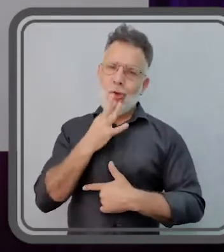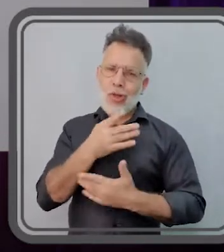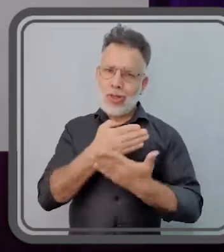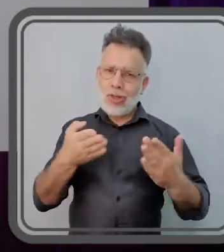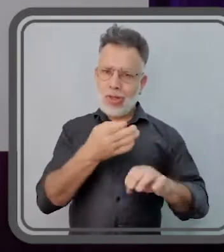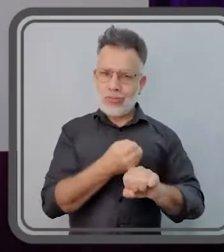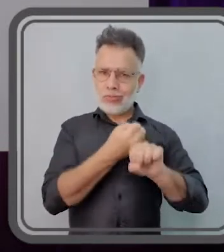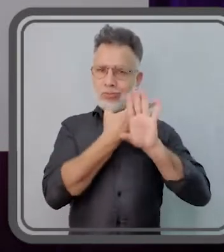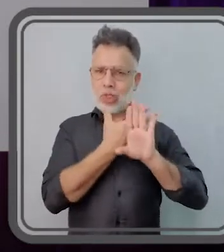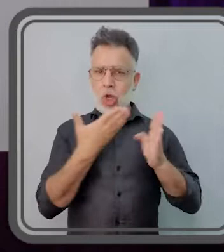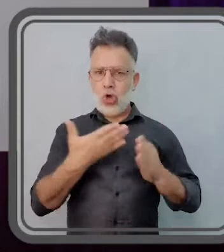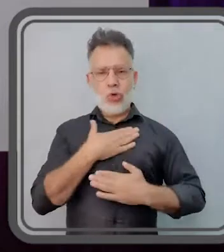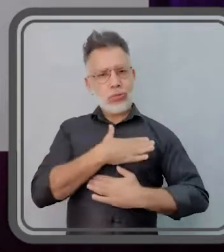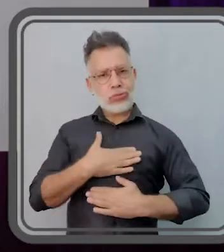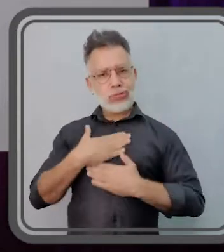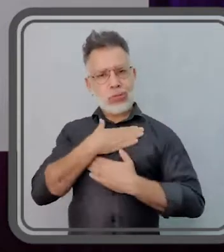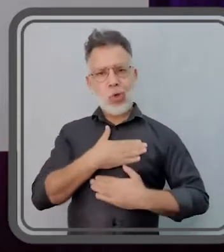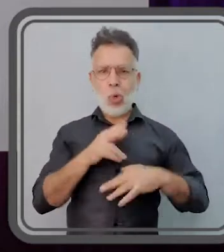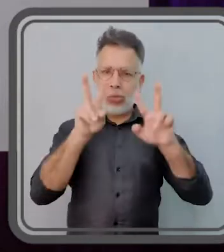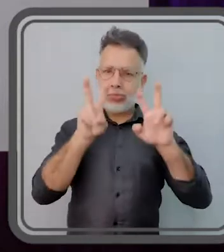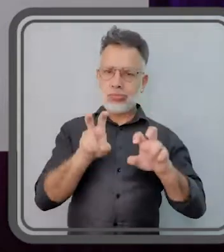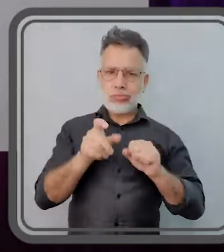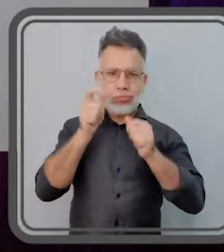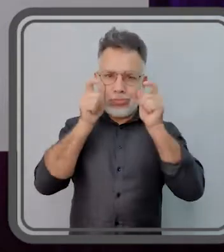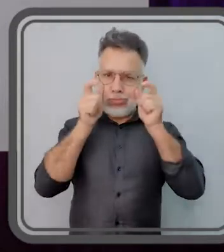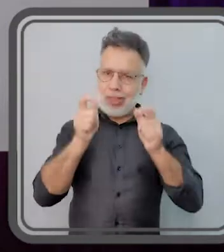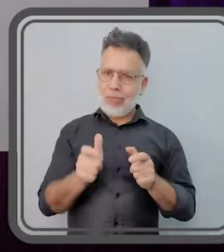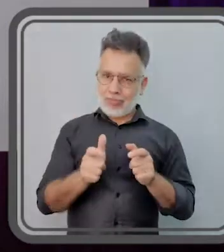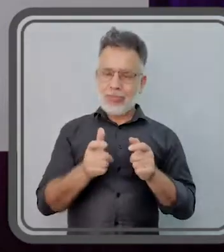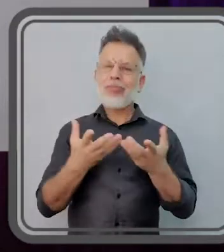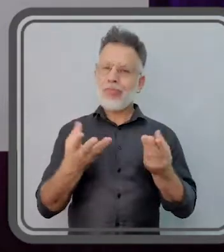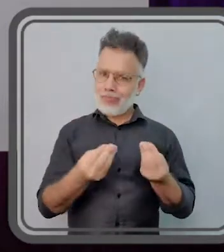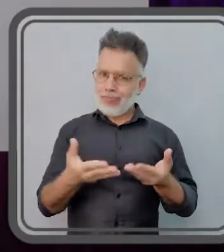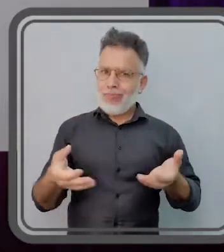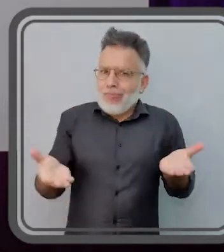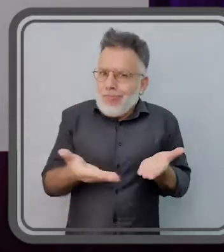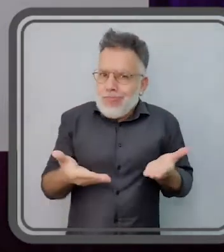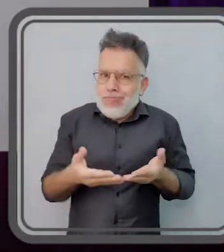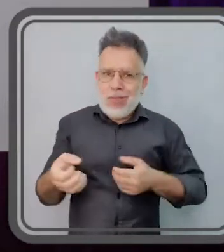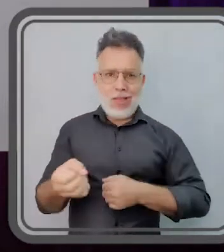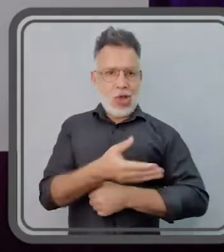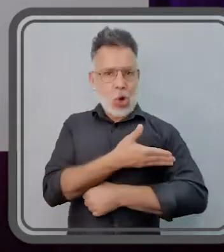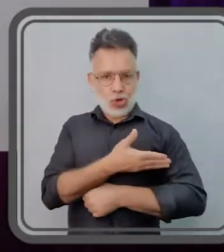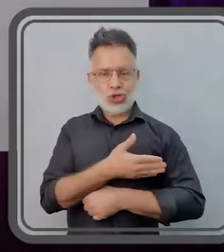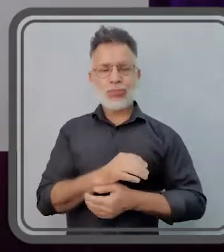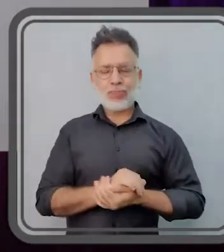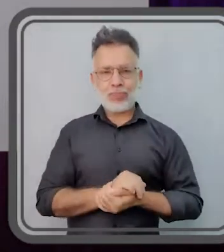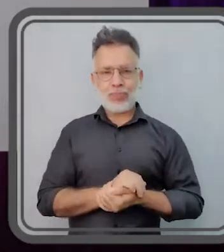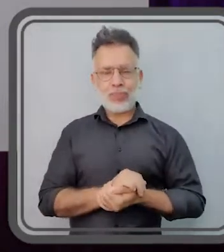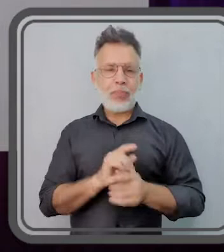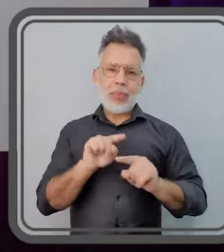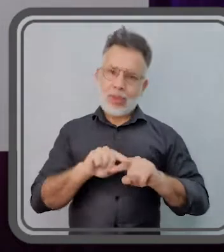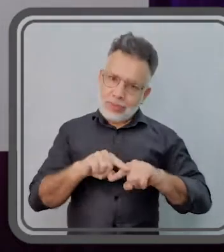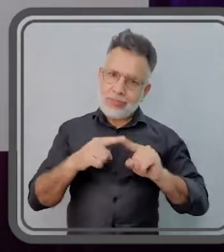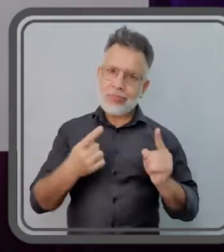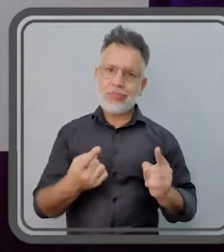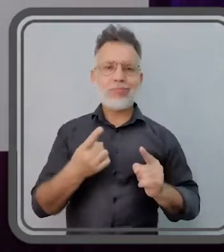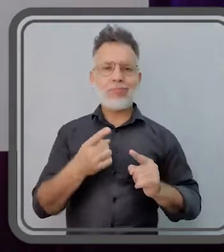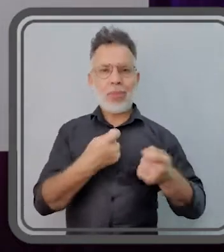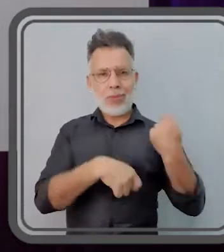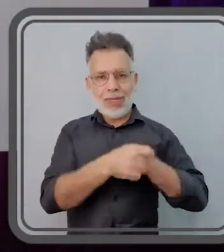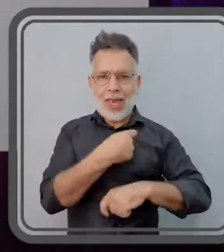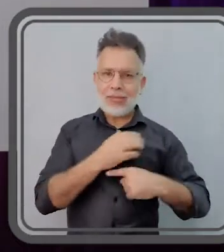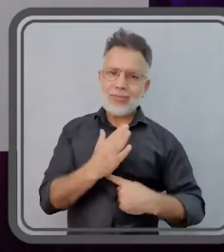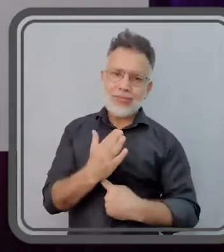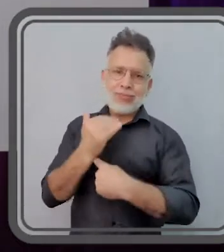é um enorme prazer trazer um tema tão interessante, né, e tão moderno nos dias de hoje, né? Afinal de contas, o mercado